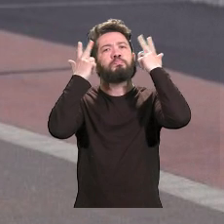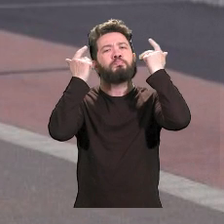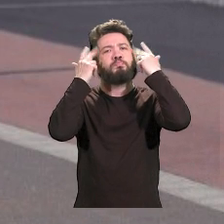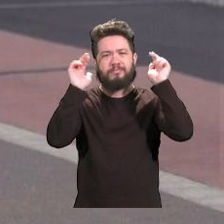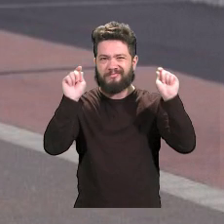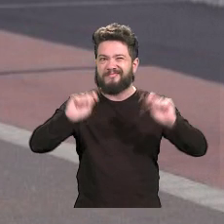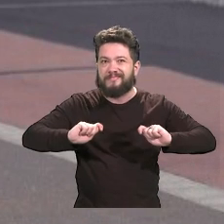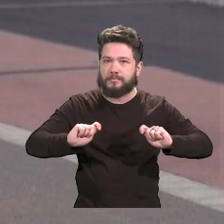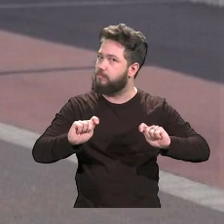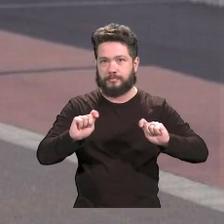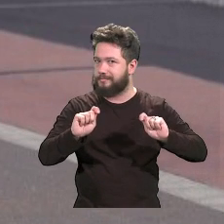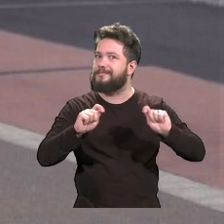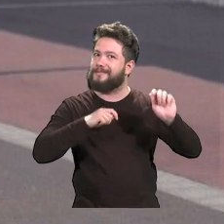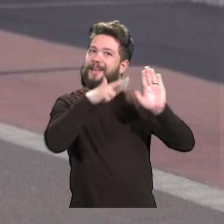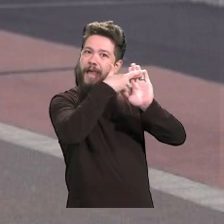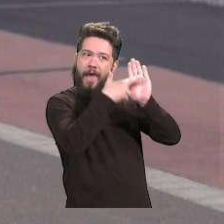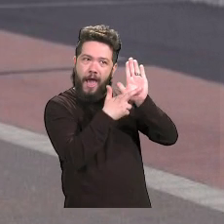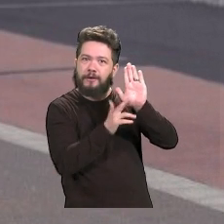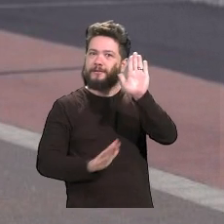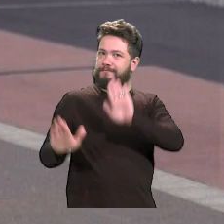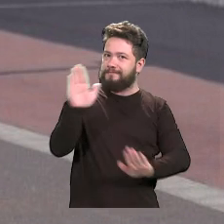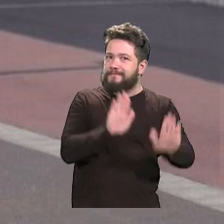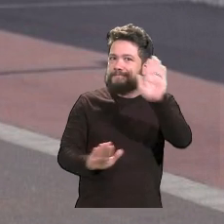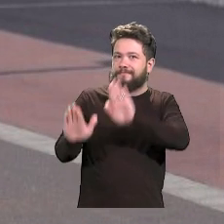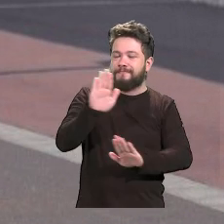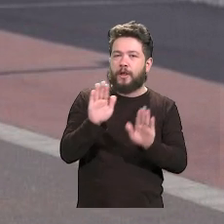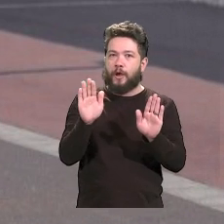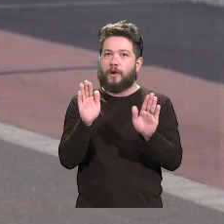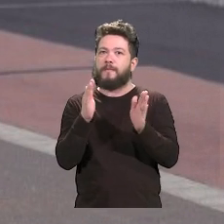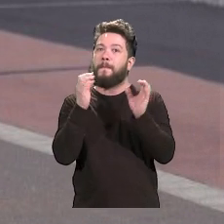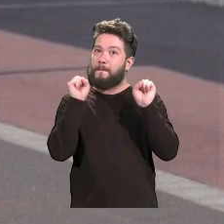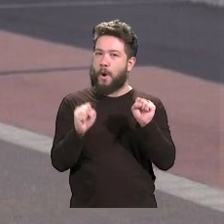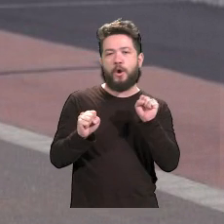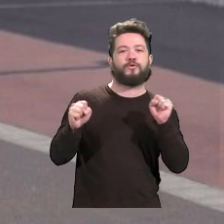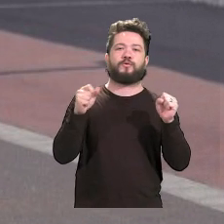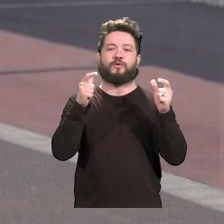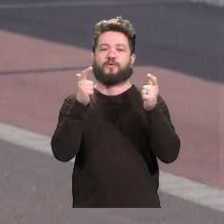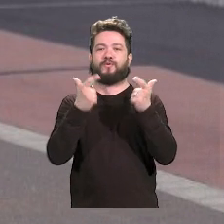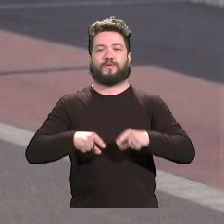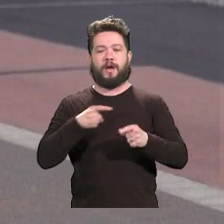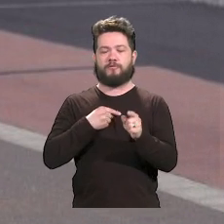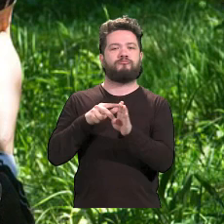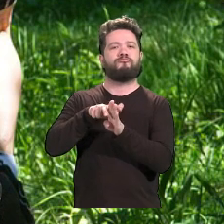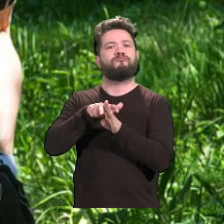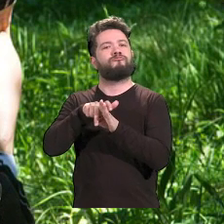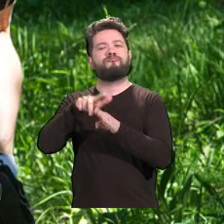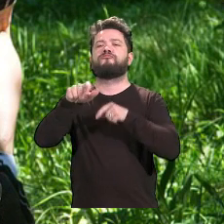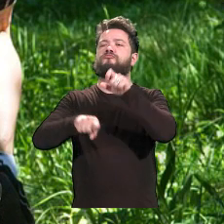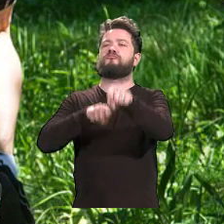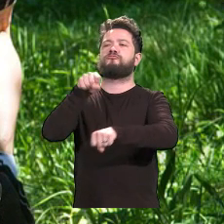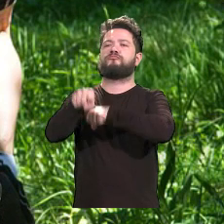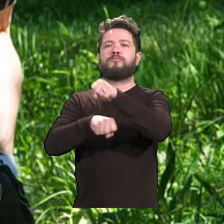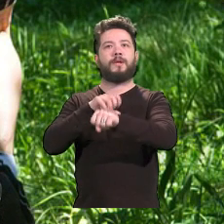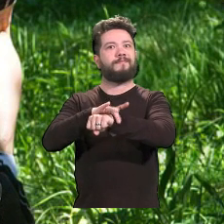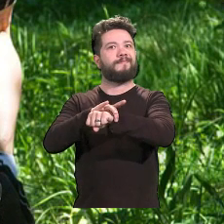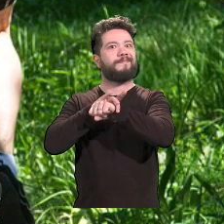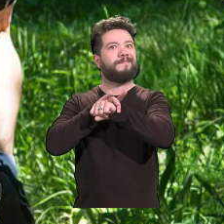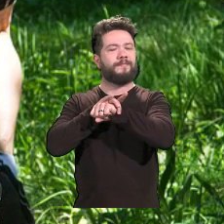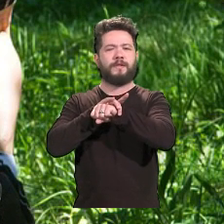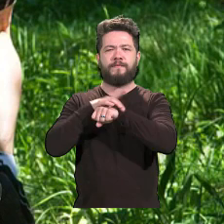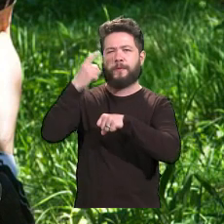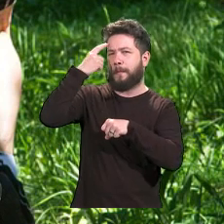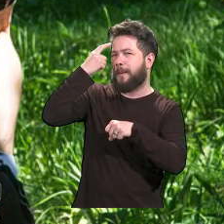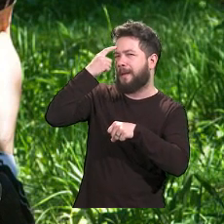na bike e sair pedalando pela cidade. Existem regras e cuidados para que transitar de bike seja uma atividade